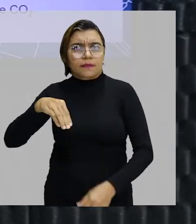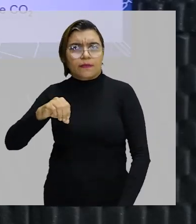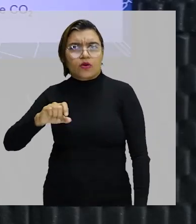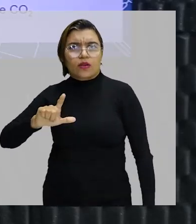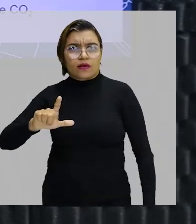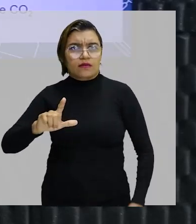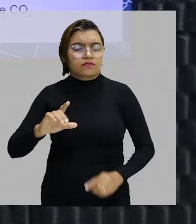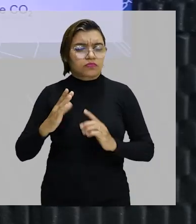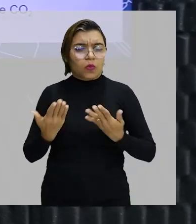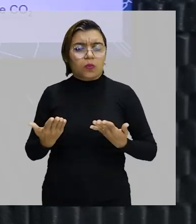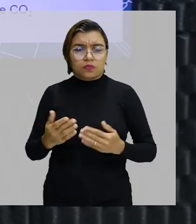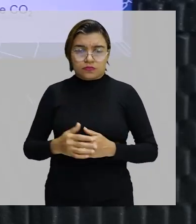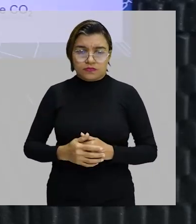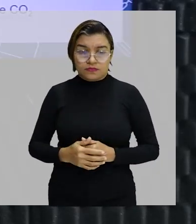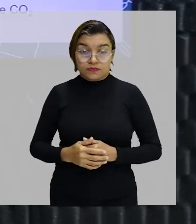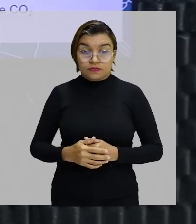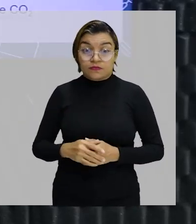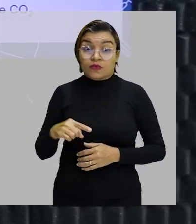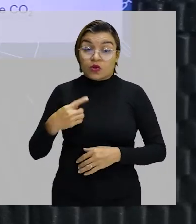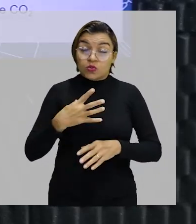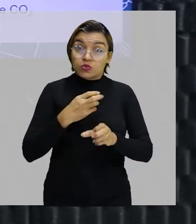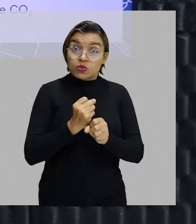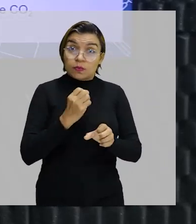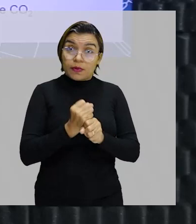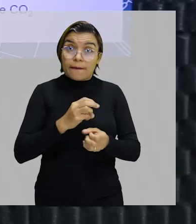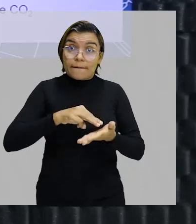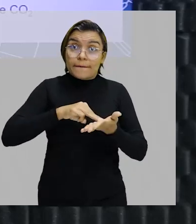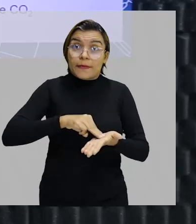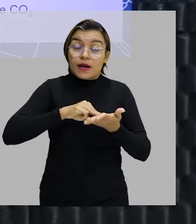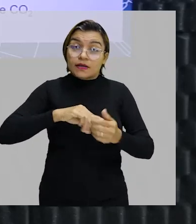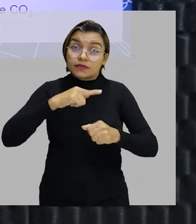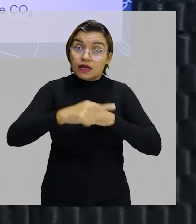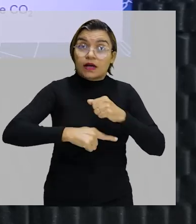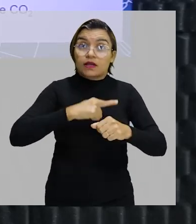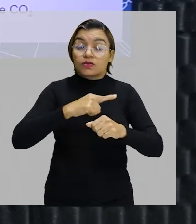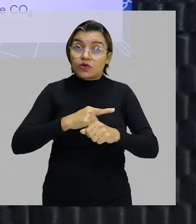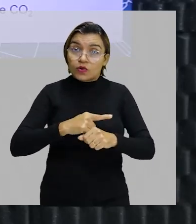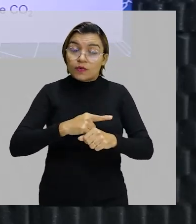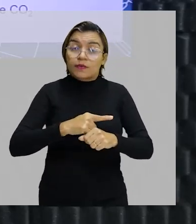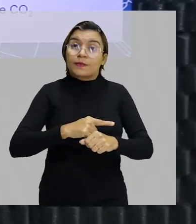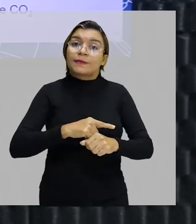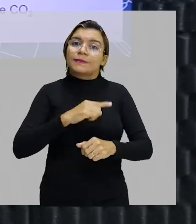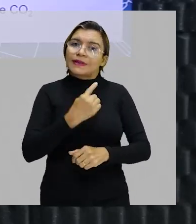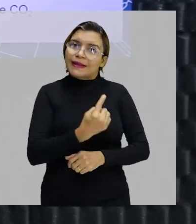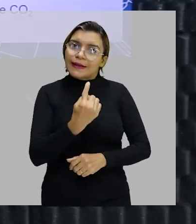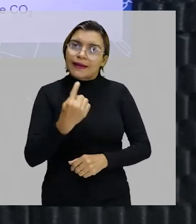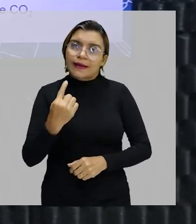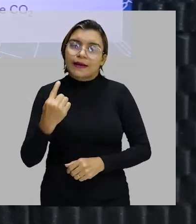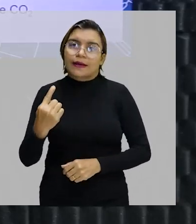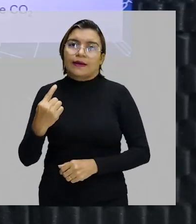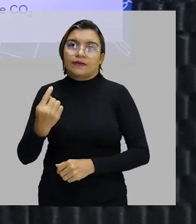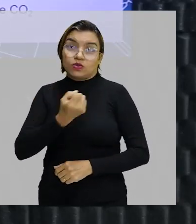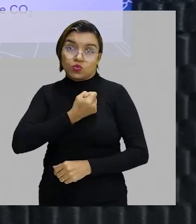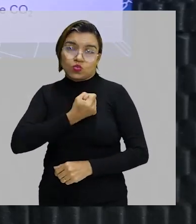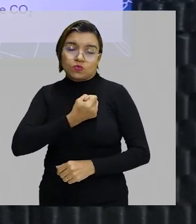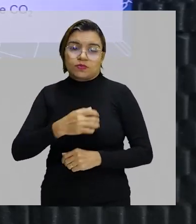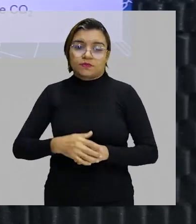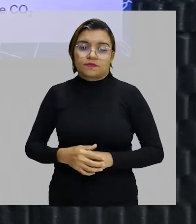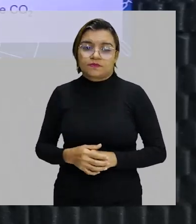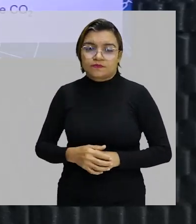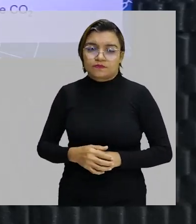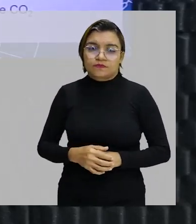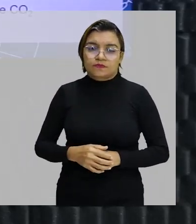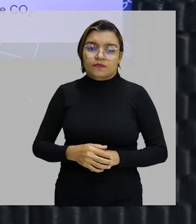somar as massas atômicas dos componentes da substância. O cálcio